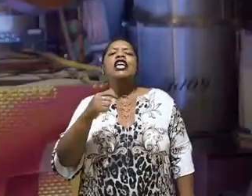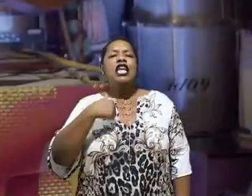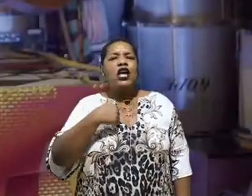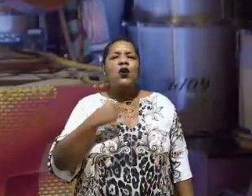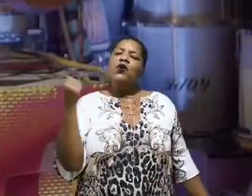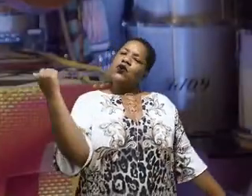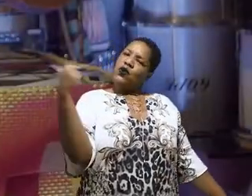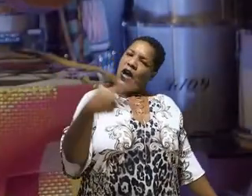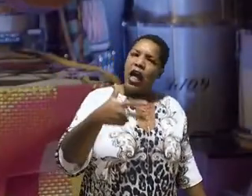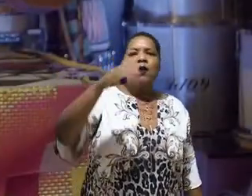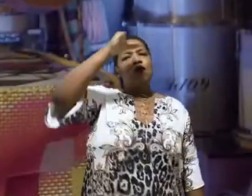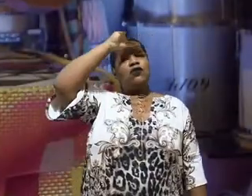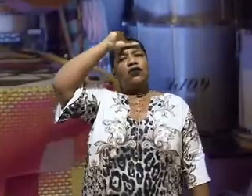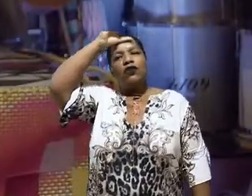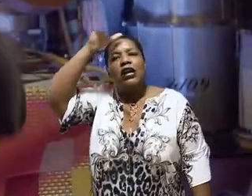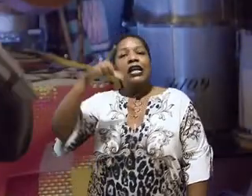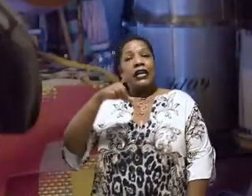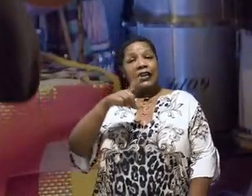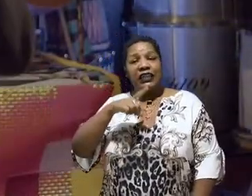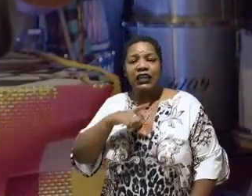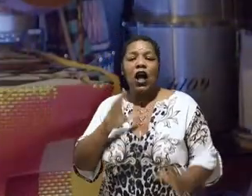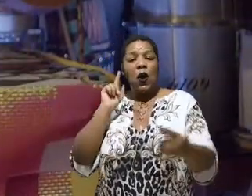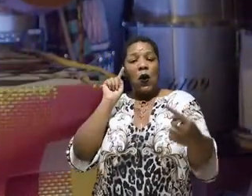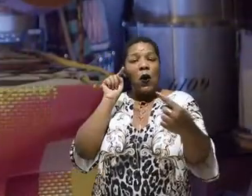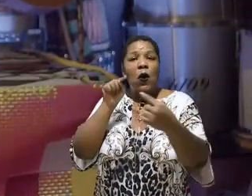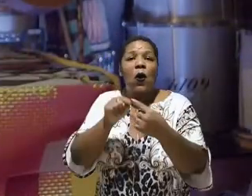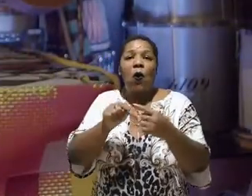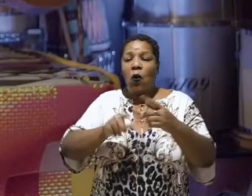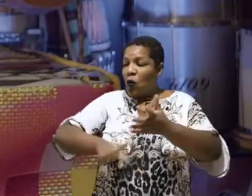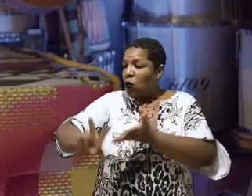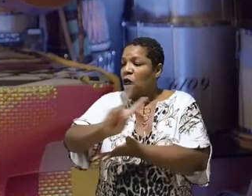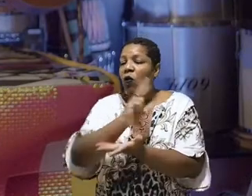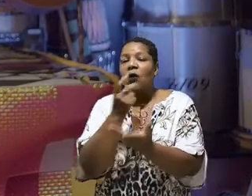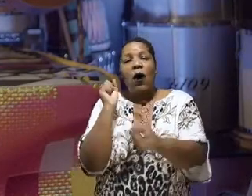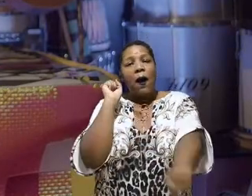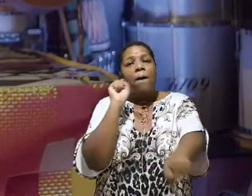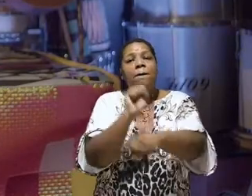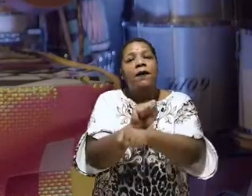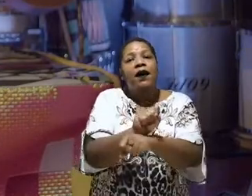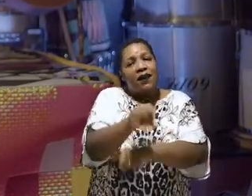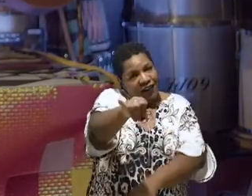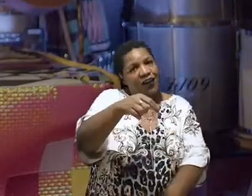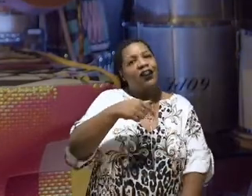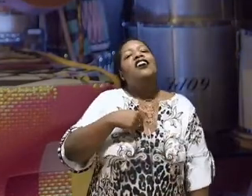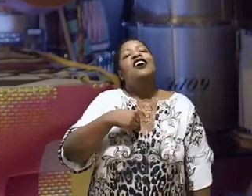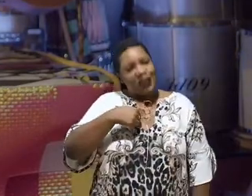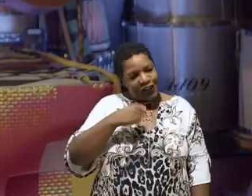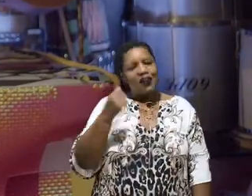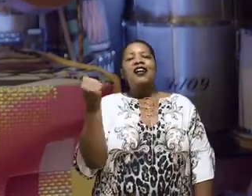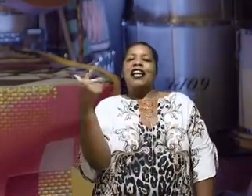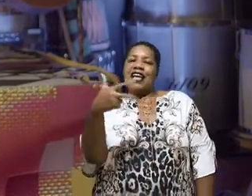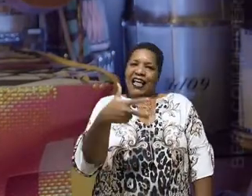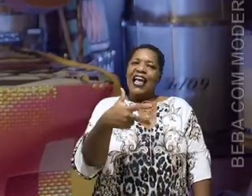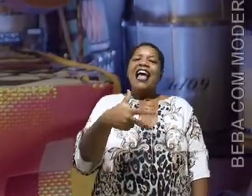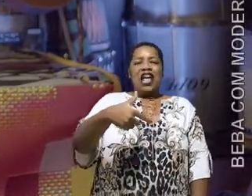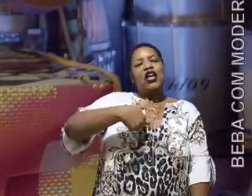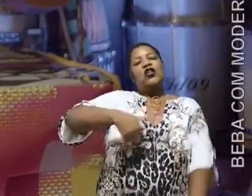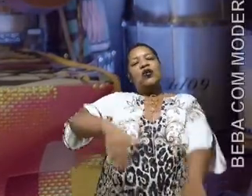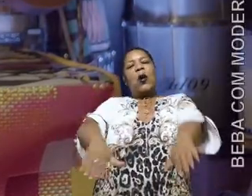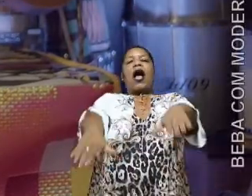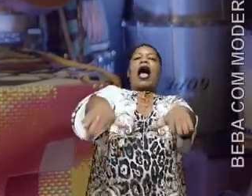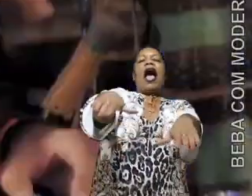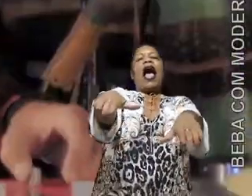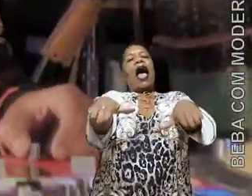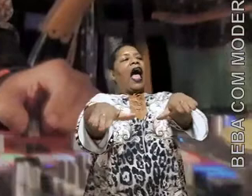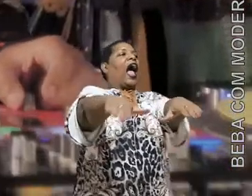no cio sou réptil o boné a meta no break Black posso do rappi empático